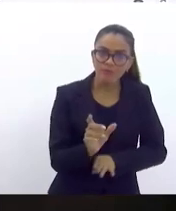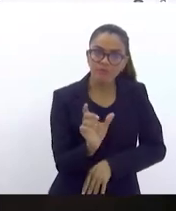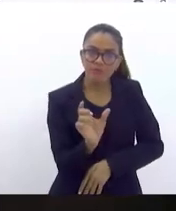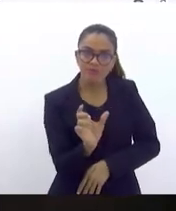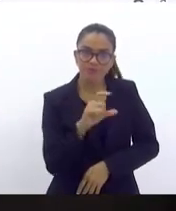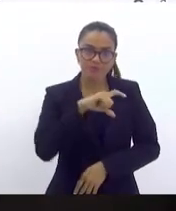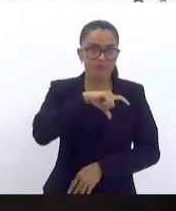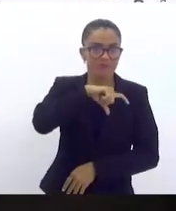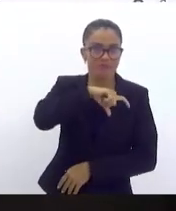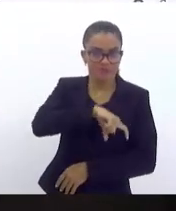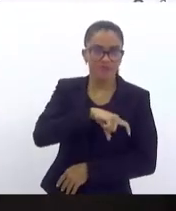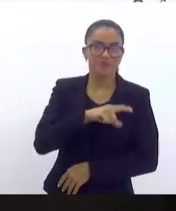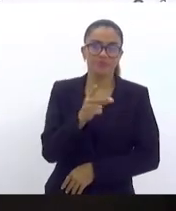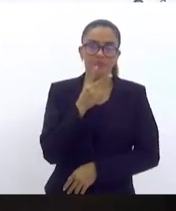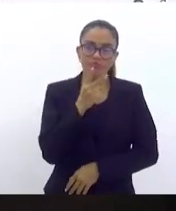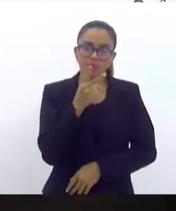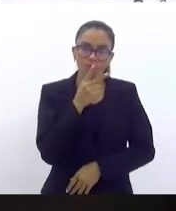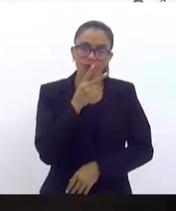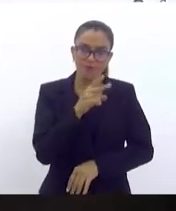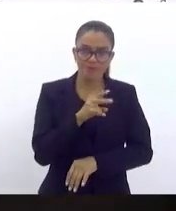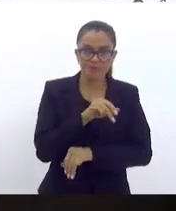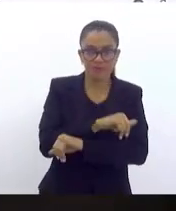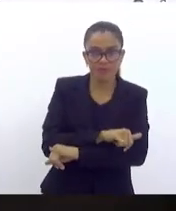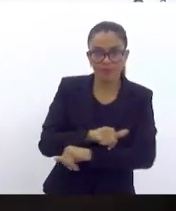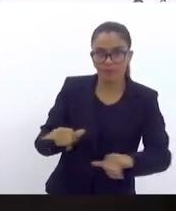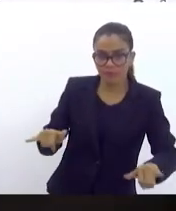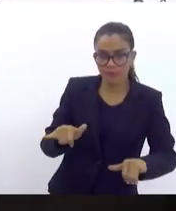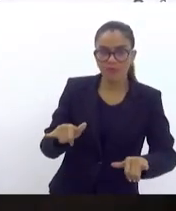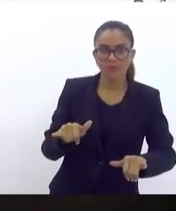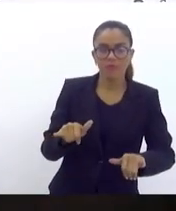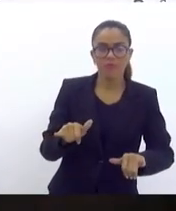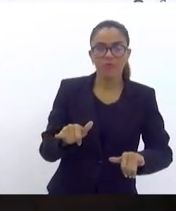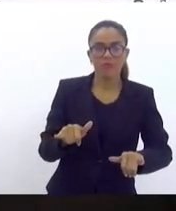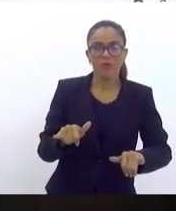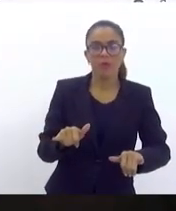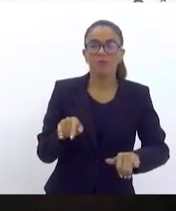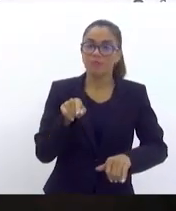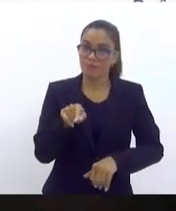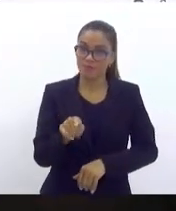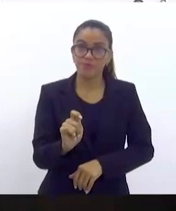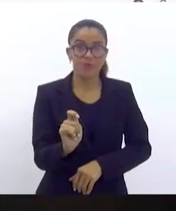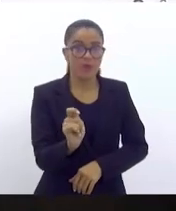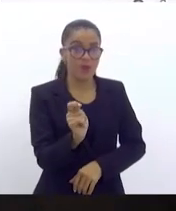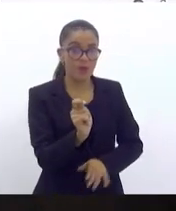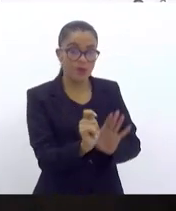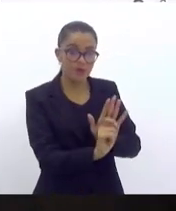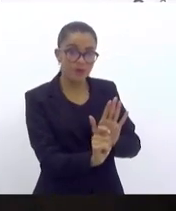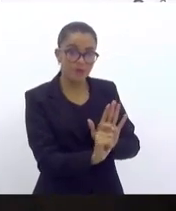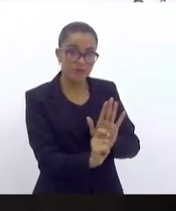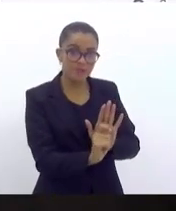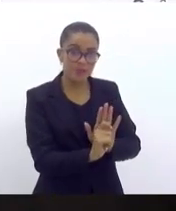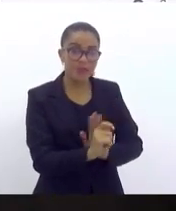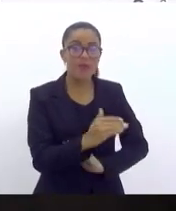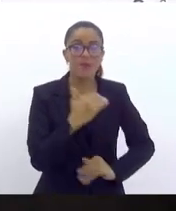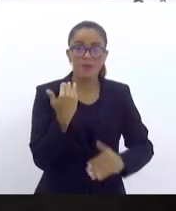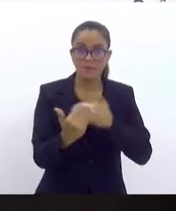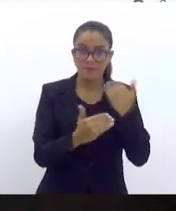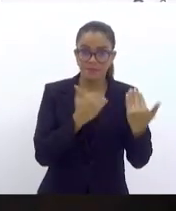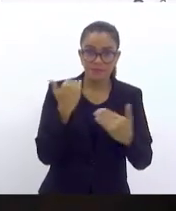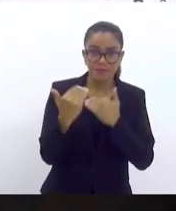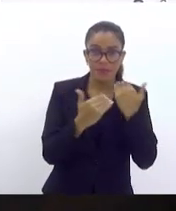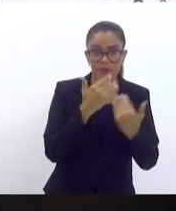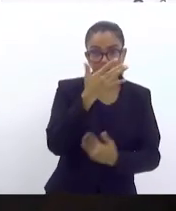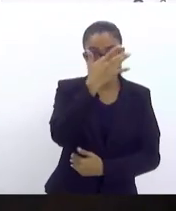cigarro já faz as suas ponderações de que é uma droga que mata as